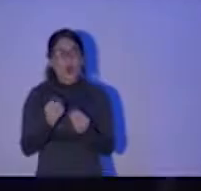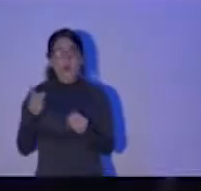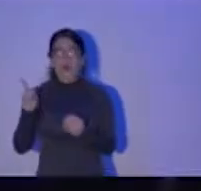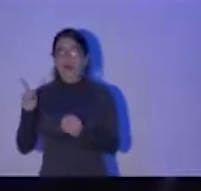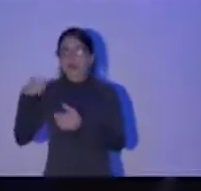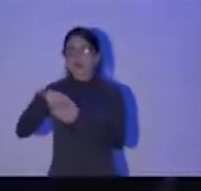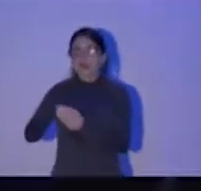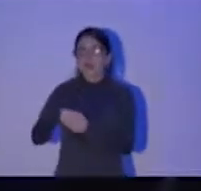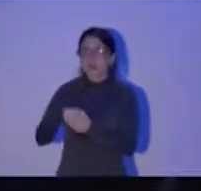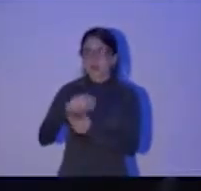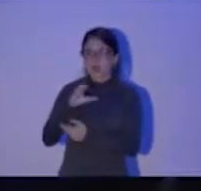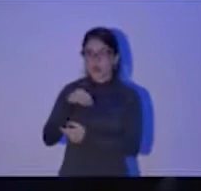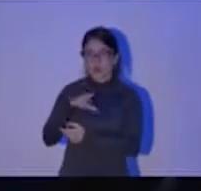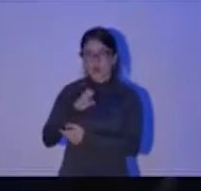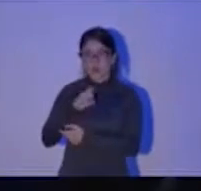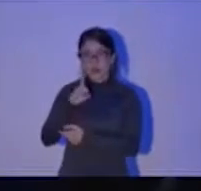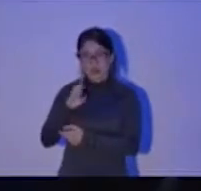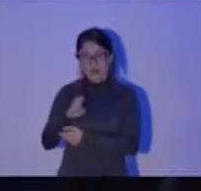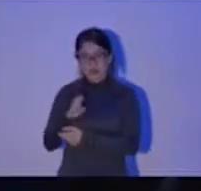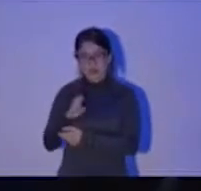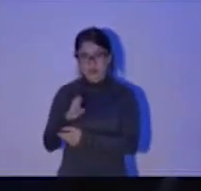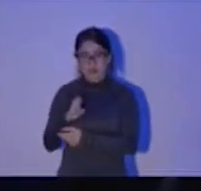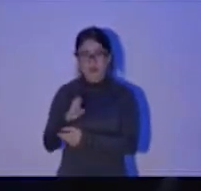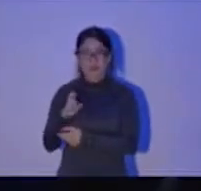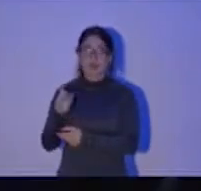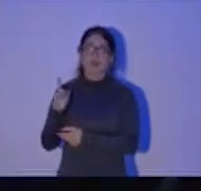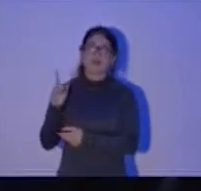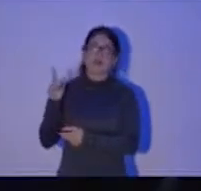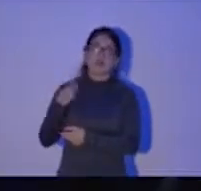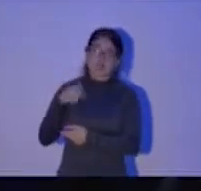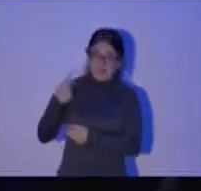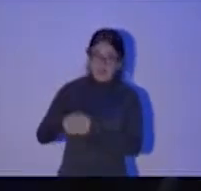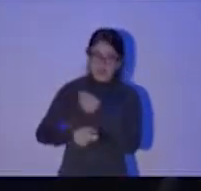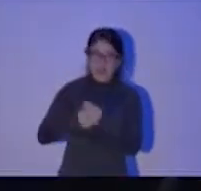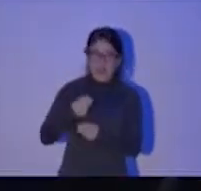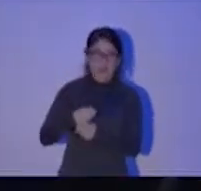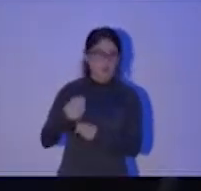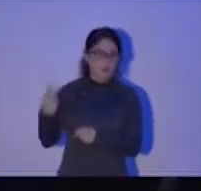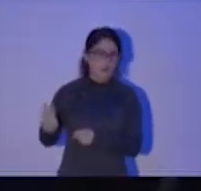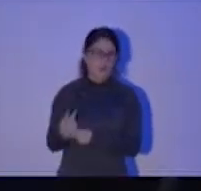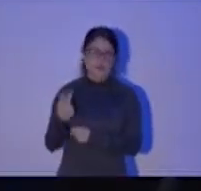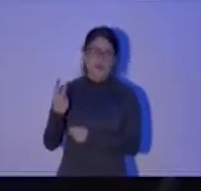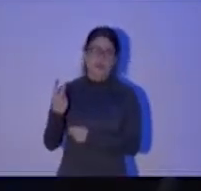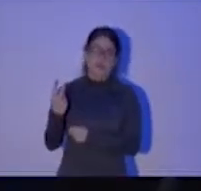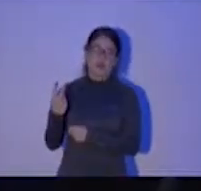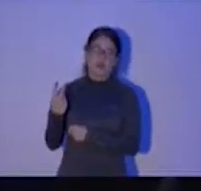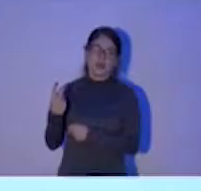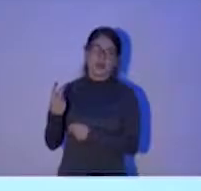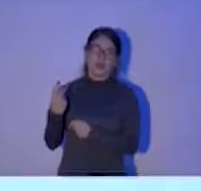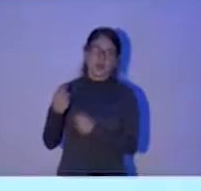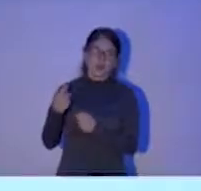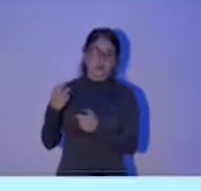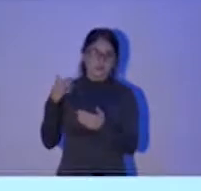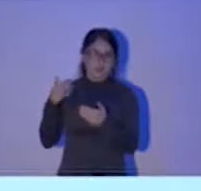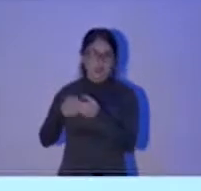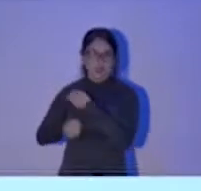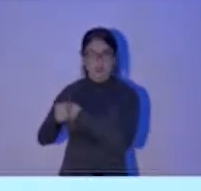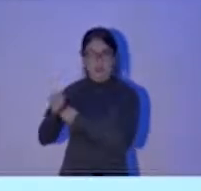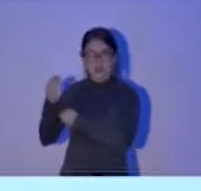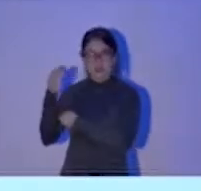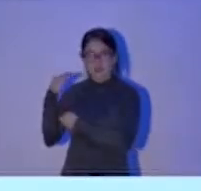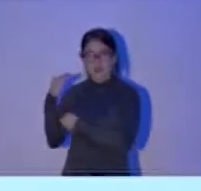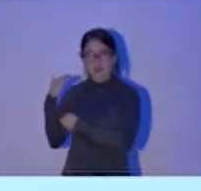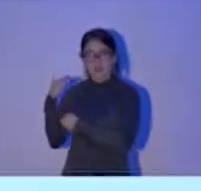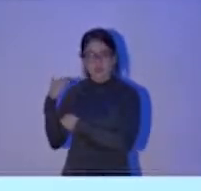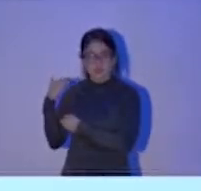o CONCED este ano ele avaliou todo o trabalho que eles tinham realizado ano passado e os